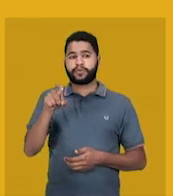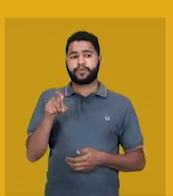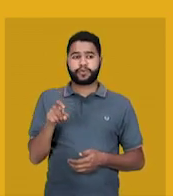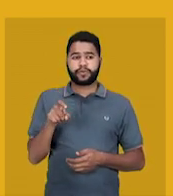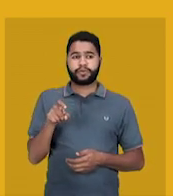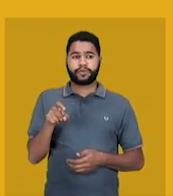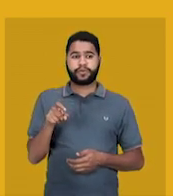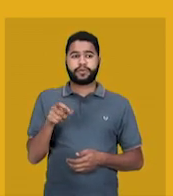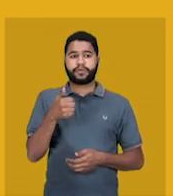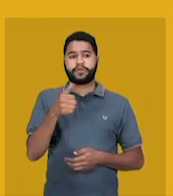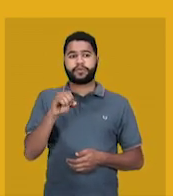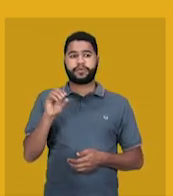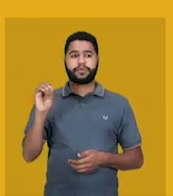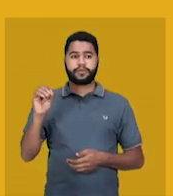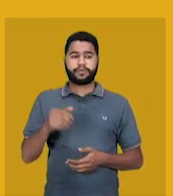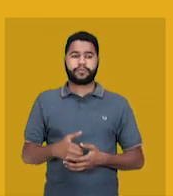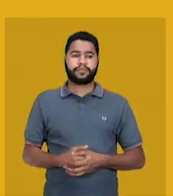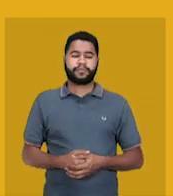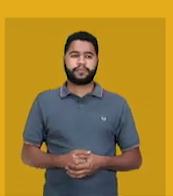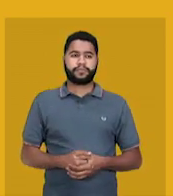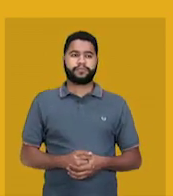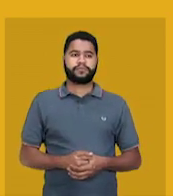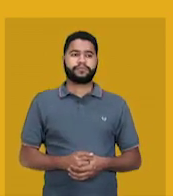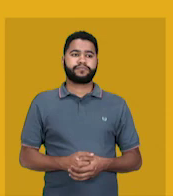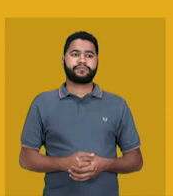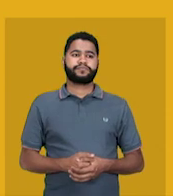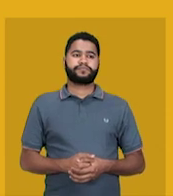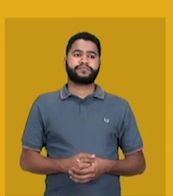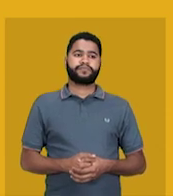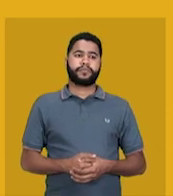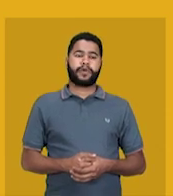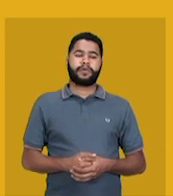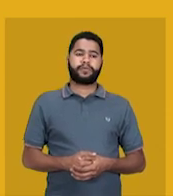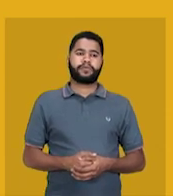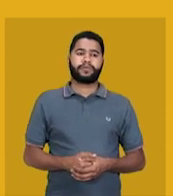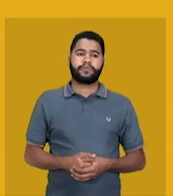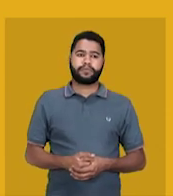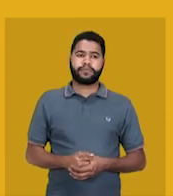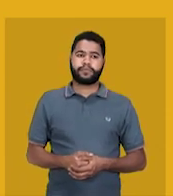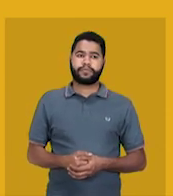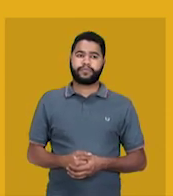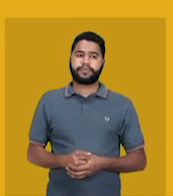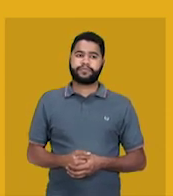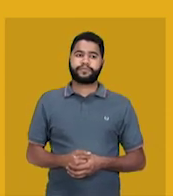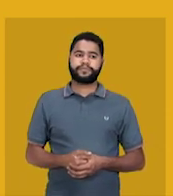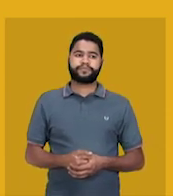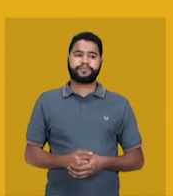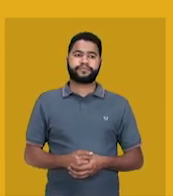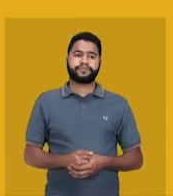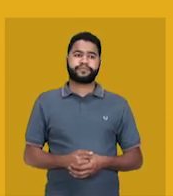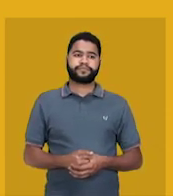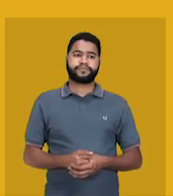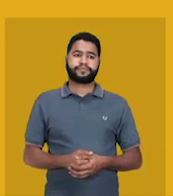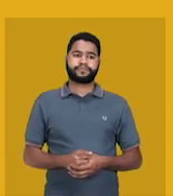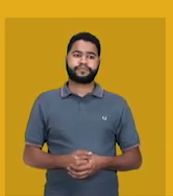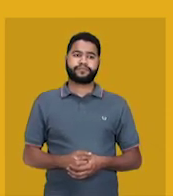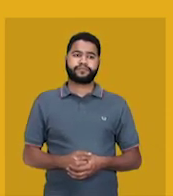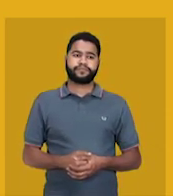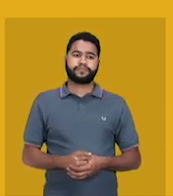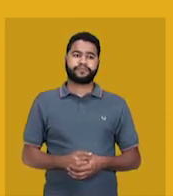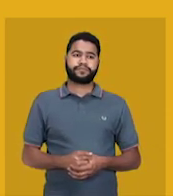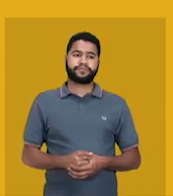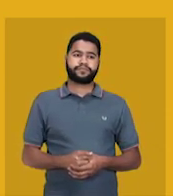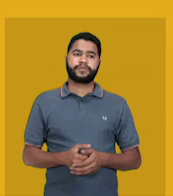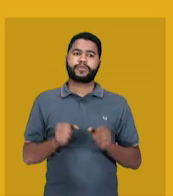x sobre 180 e daí eu vou ter que X e vai ser igual